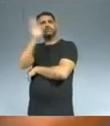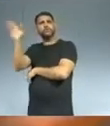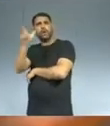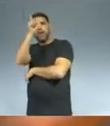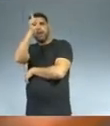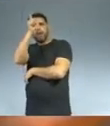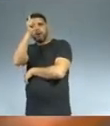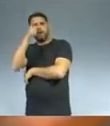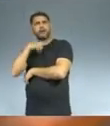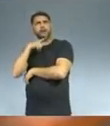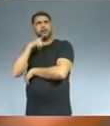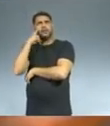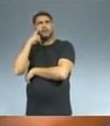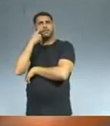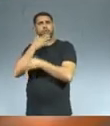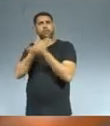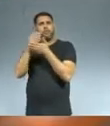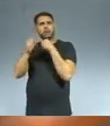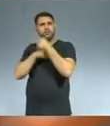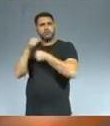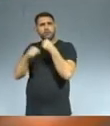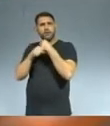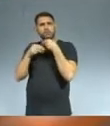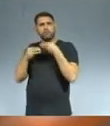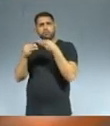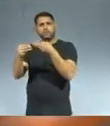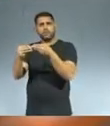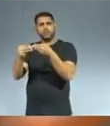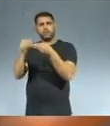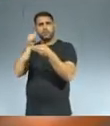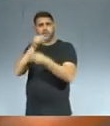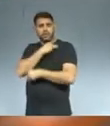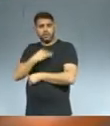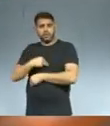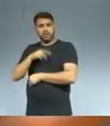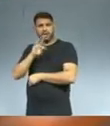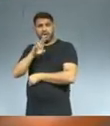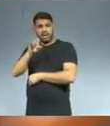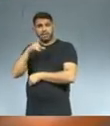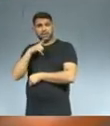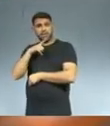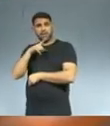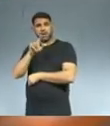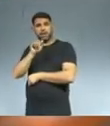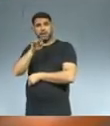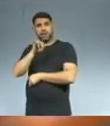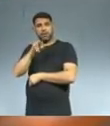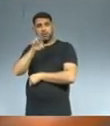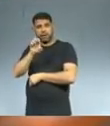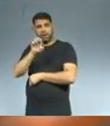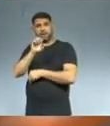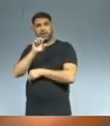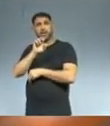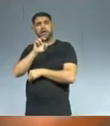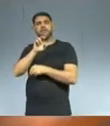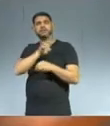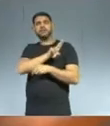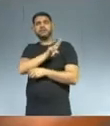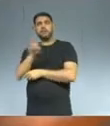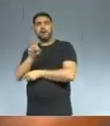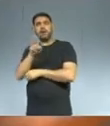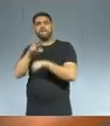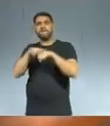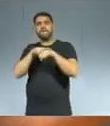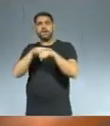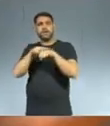duas vezes e para Alemanha essa aí ano no começo o índice Tereza Cristina na no na green Week a semana verde